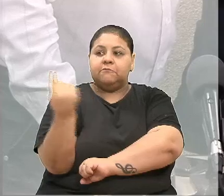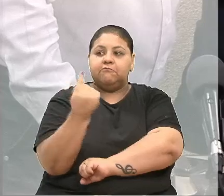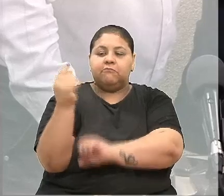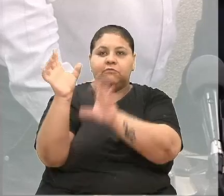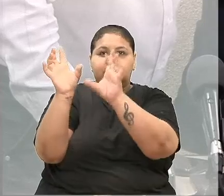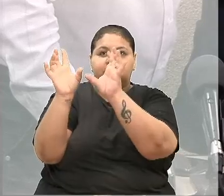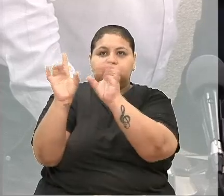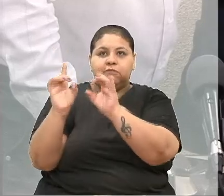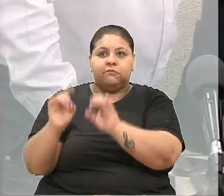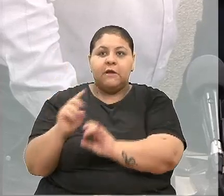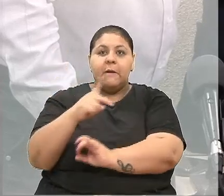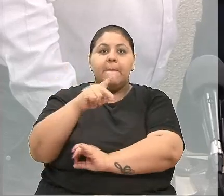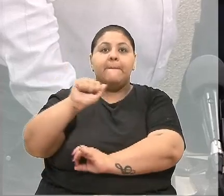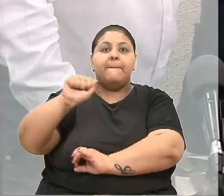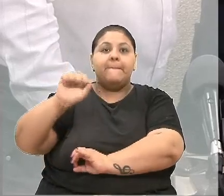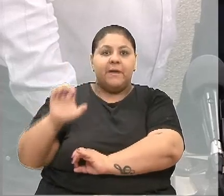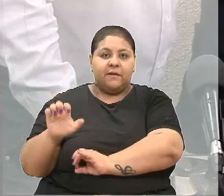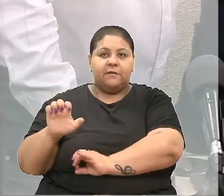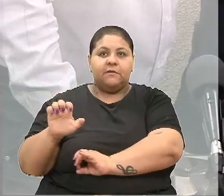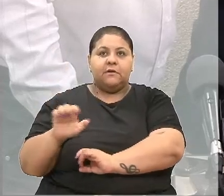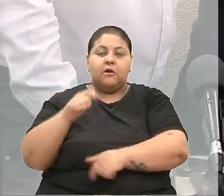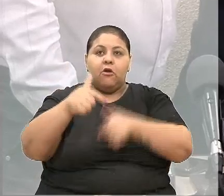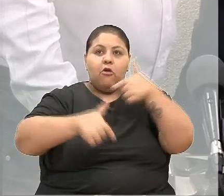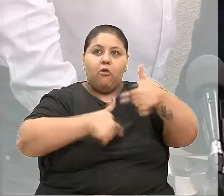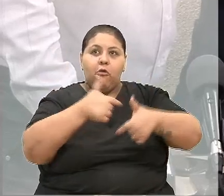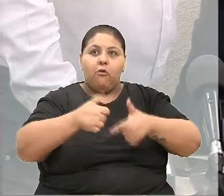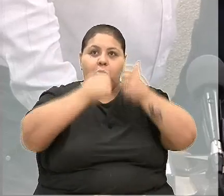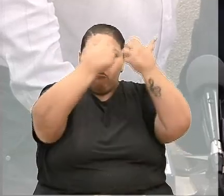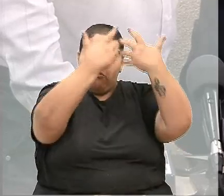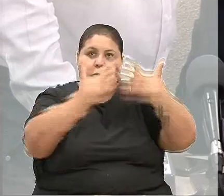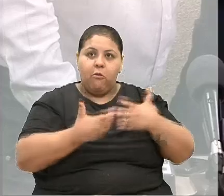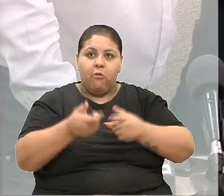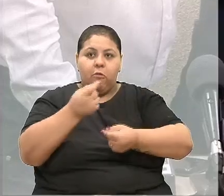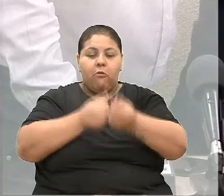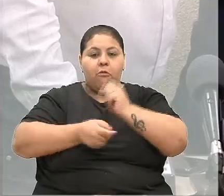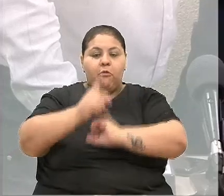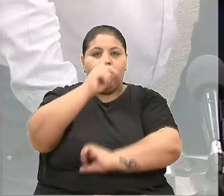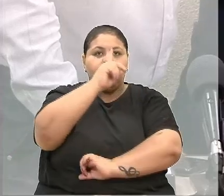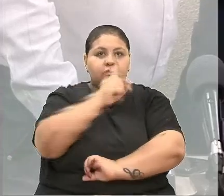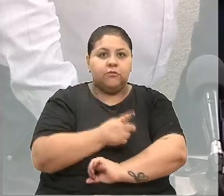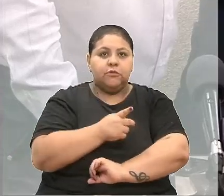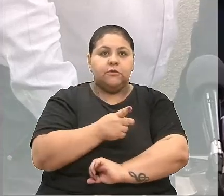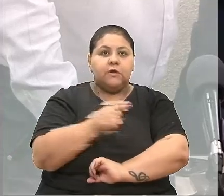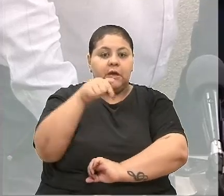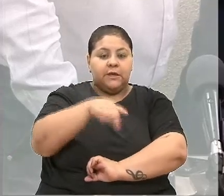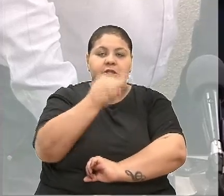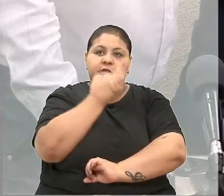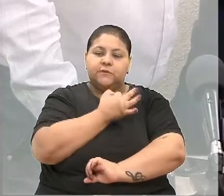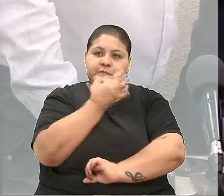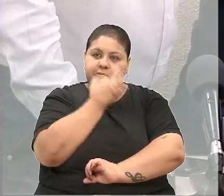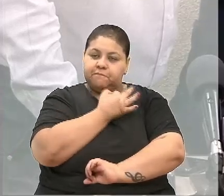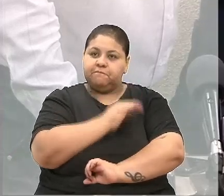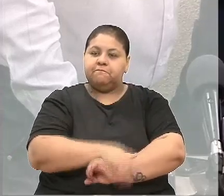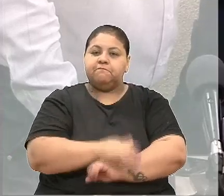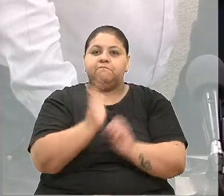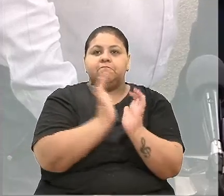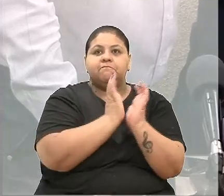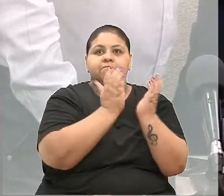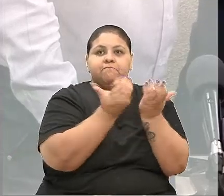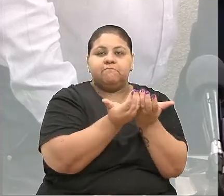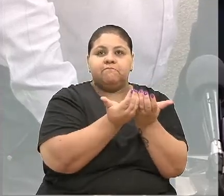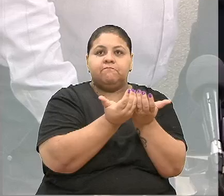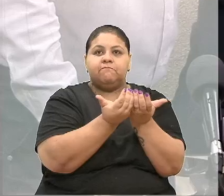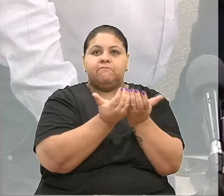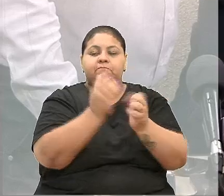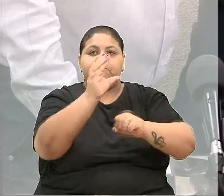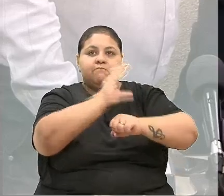especial, PAI, para os cargos que especifica na administração direta do nosso município. A Comissão de